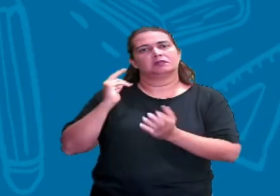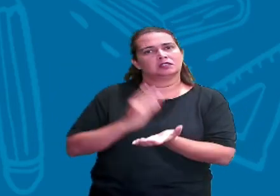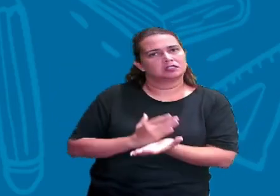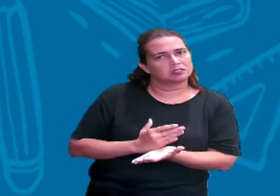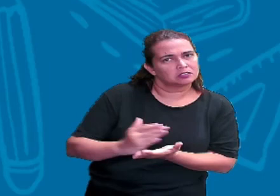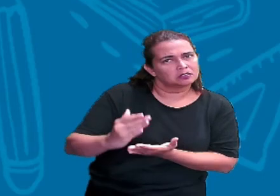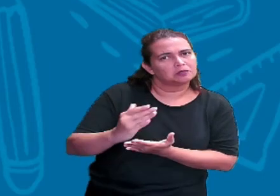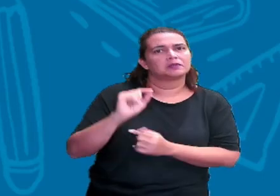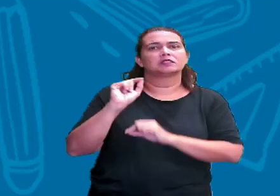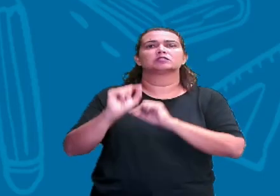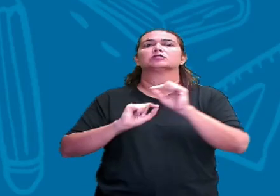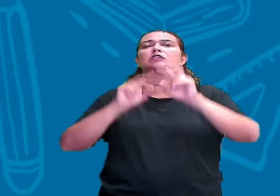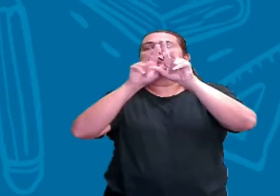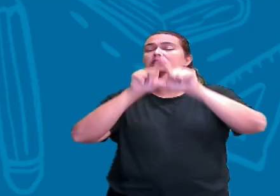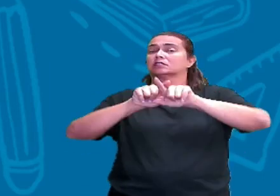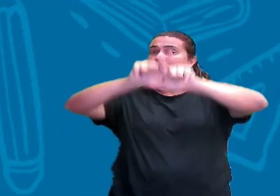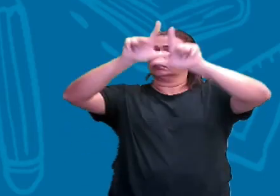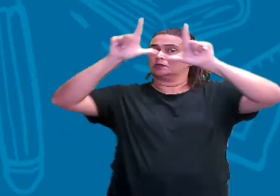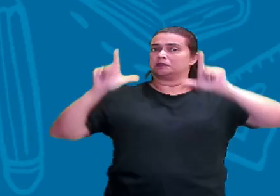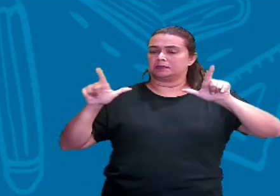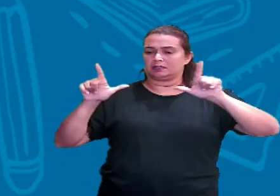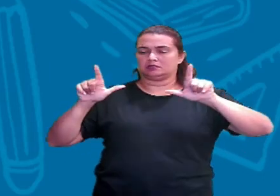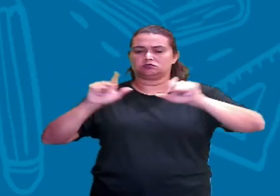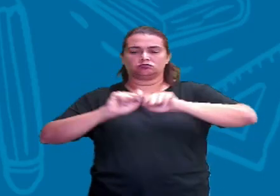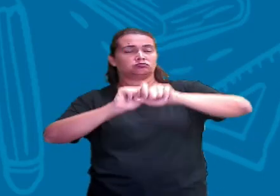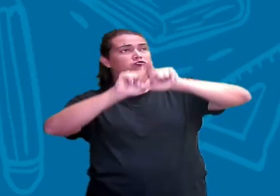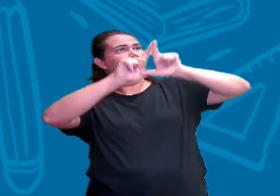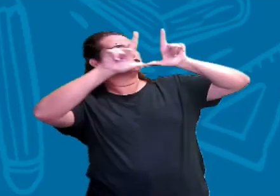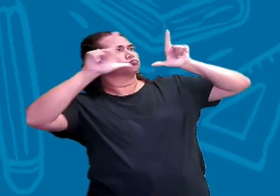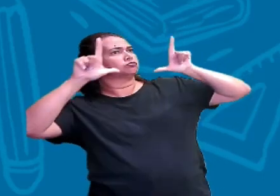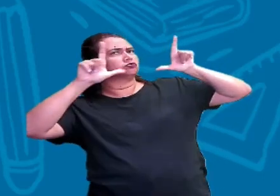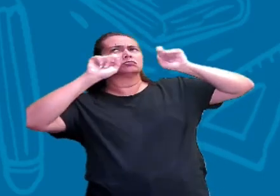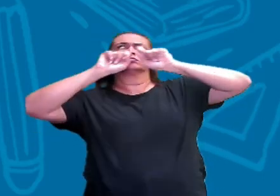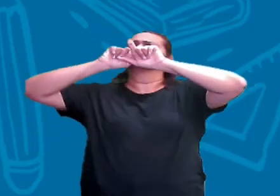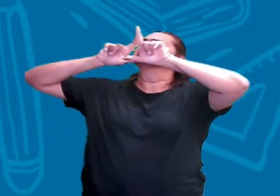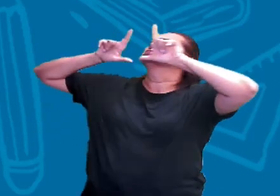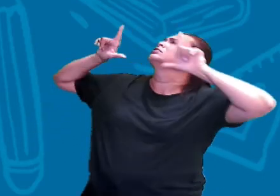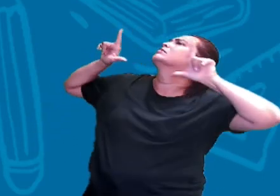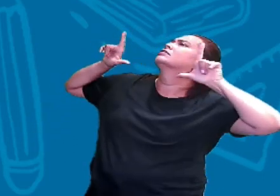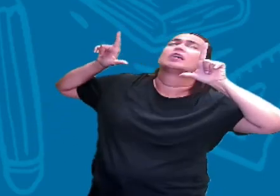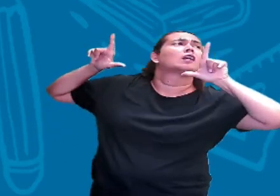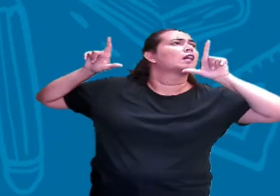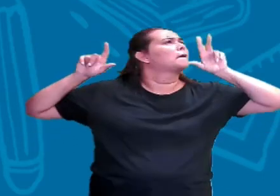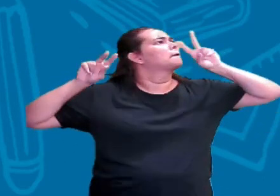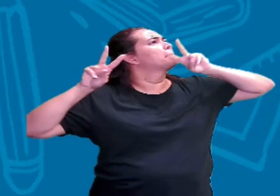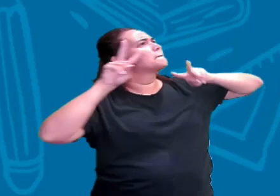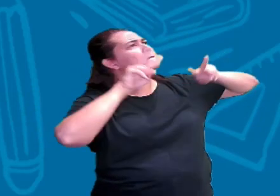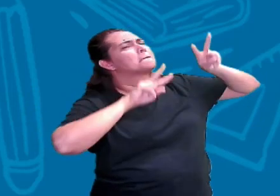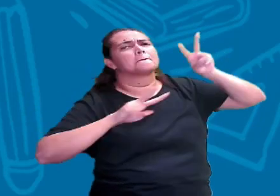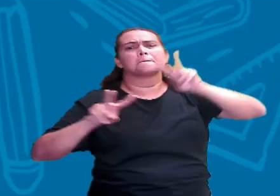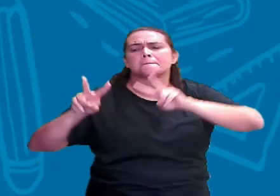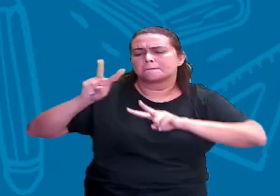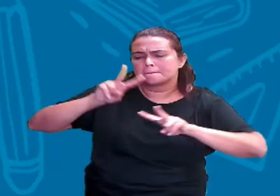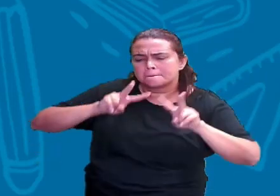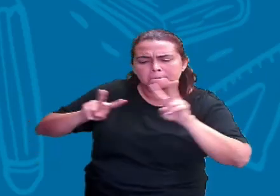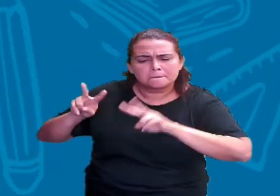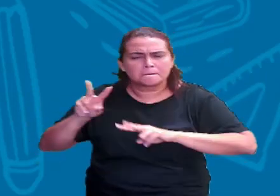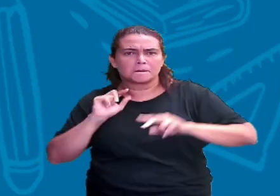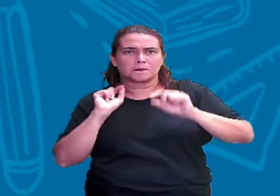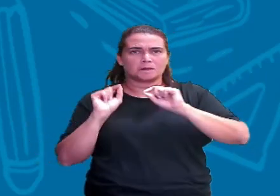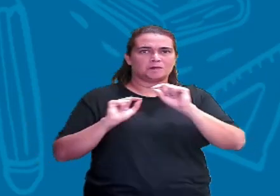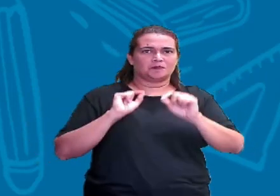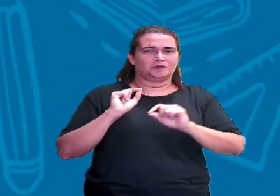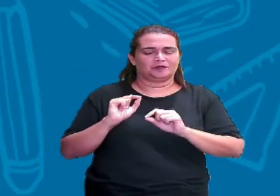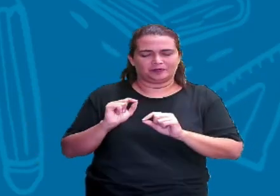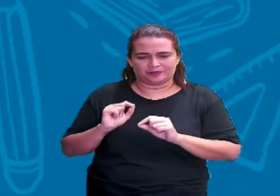aula, que são as paisagens, né? E o que é uma paisagem, né? Eu vou começar com um exercício bem